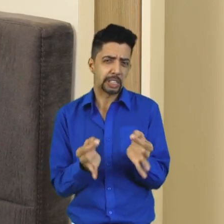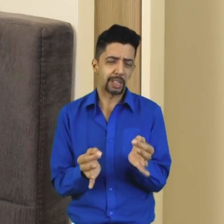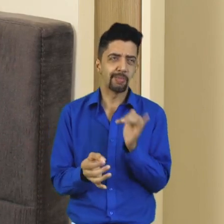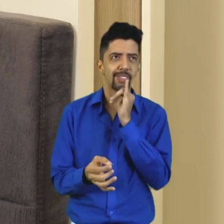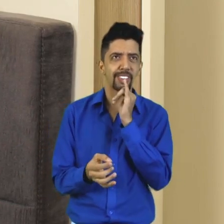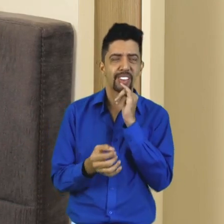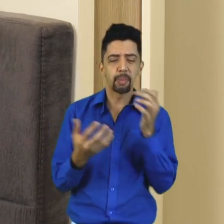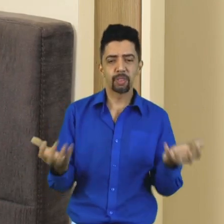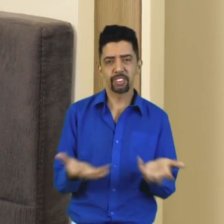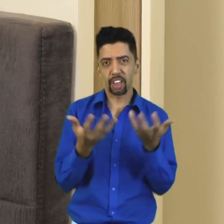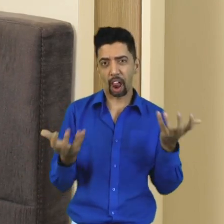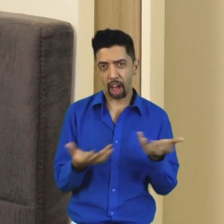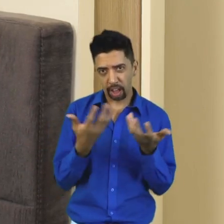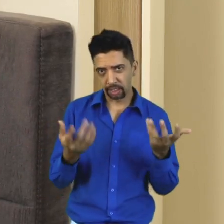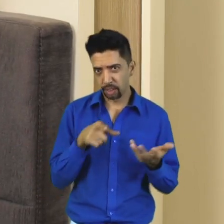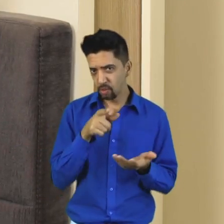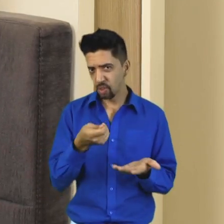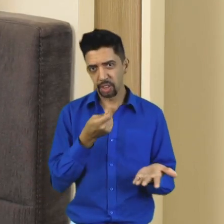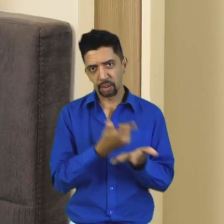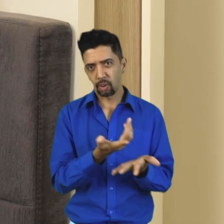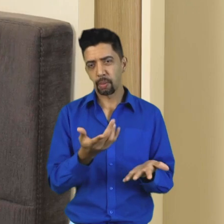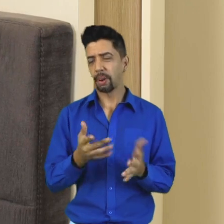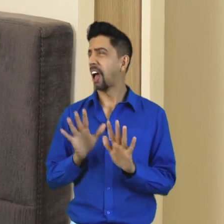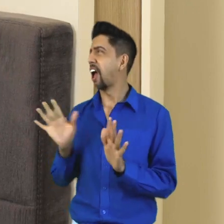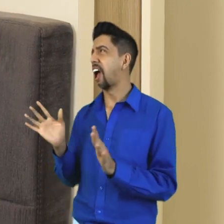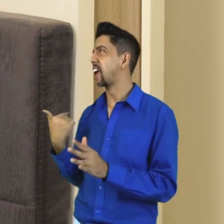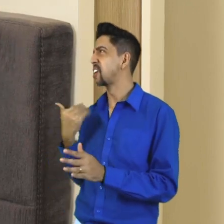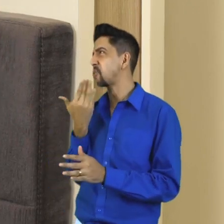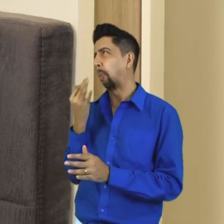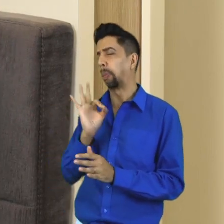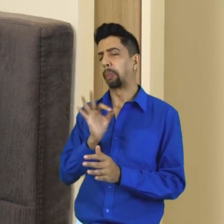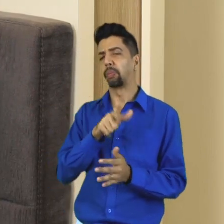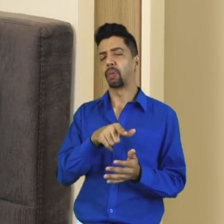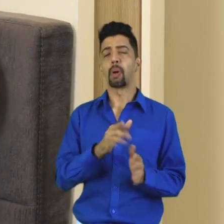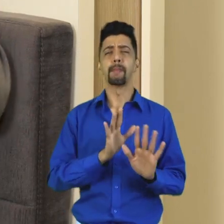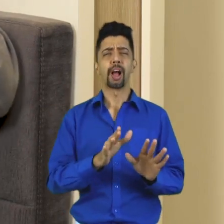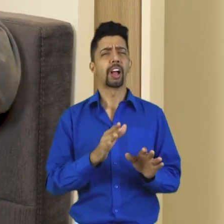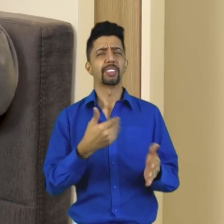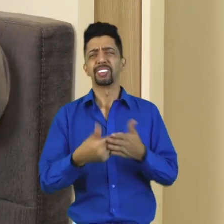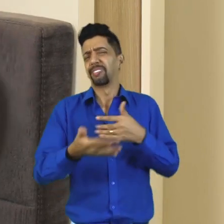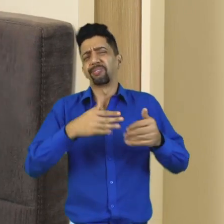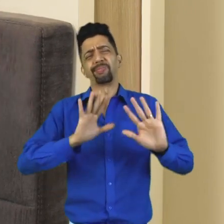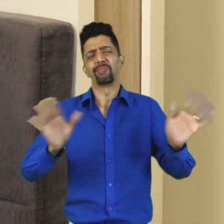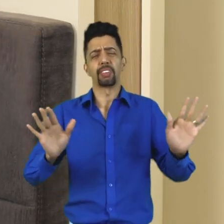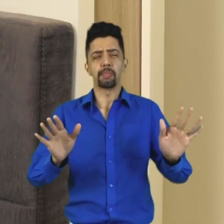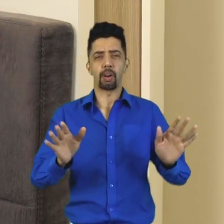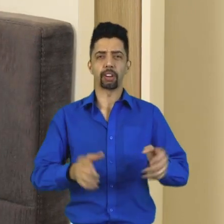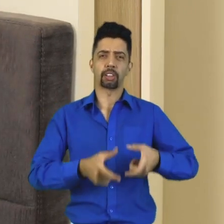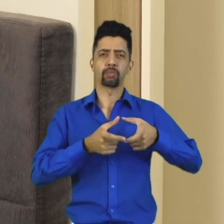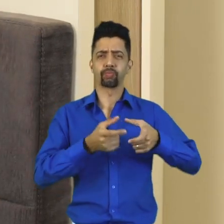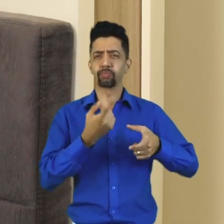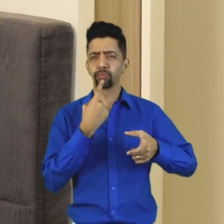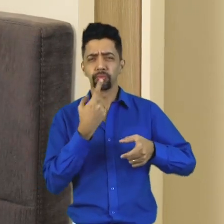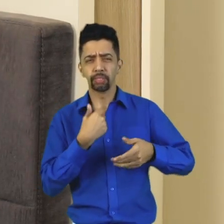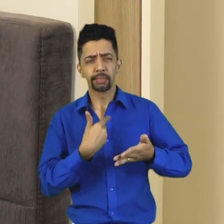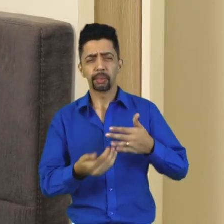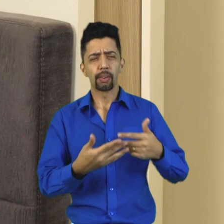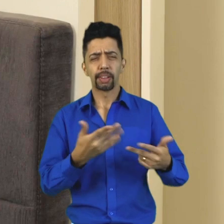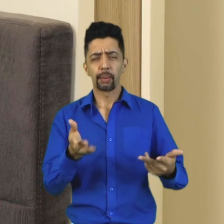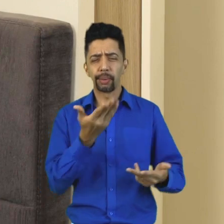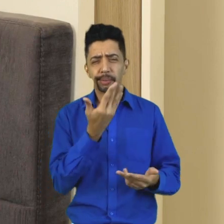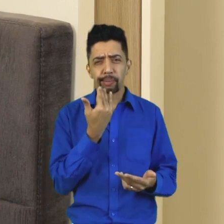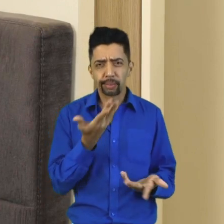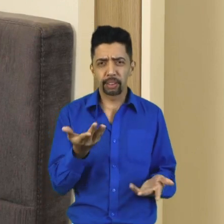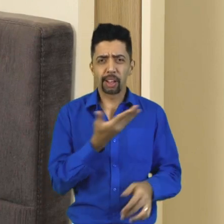num pé de alface, por exemplo, que você vai comprar. Ah, você não come alface? 1 quilo de tomate? Ou seja, um consumo básico